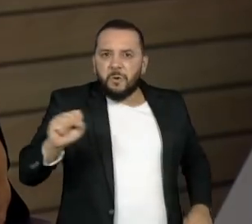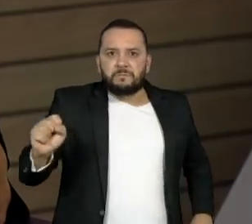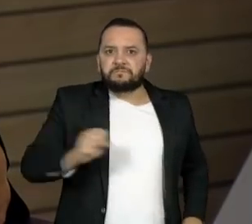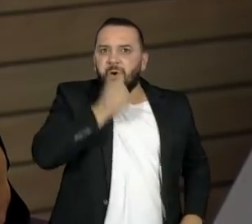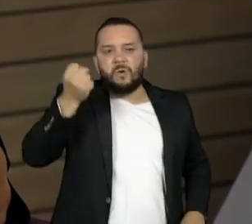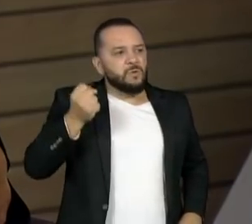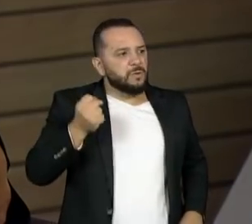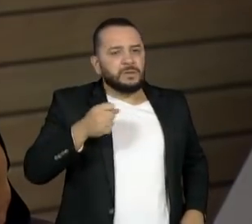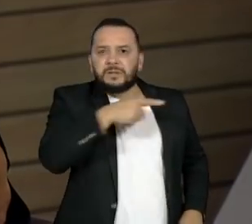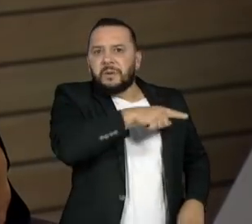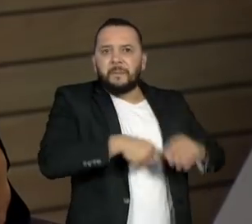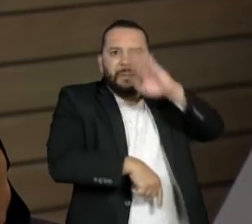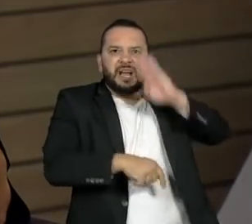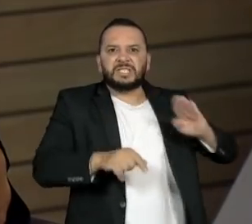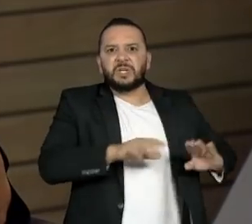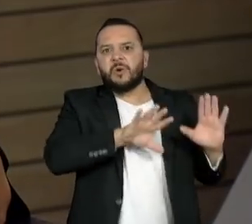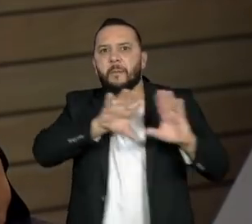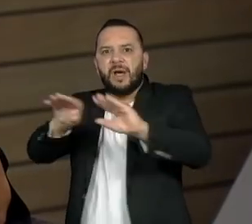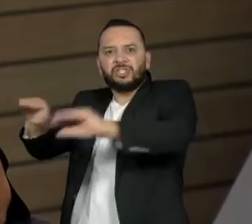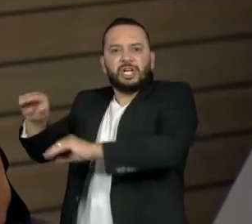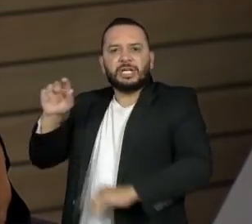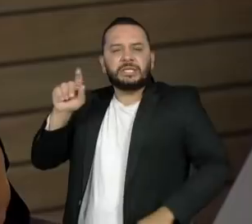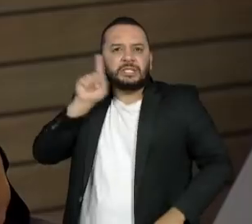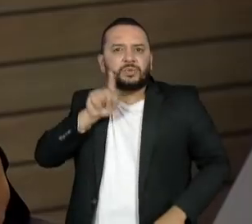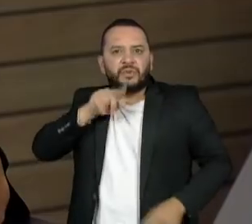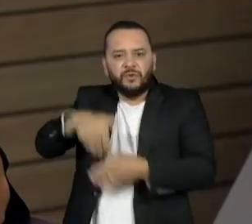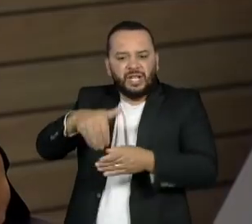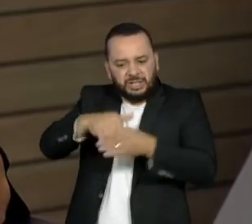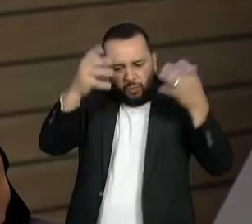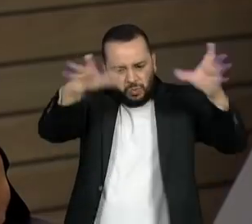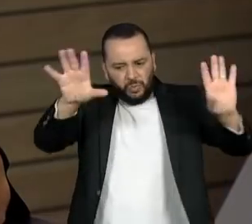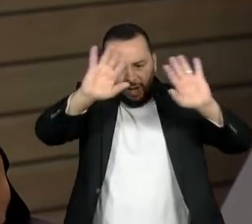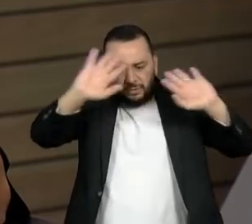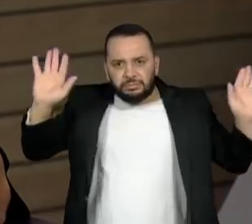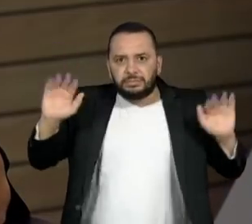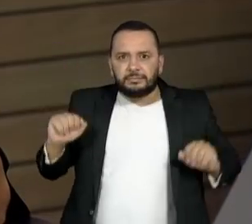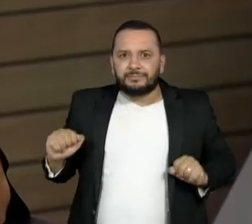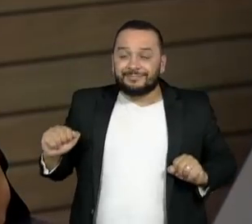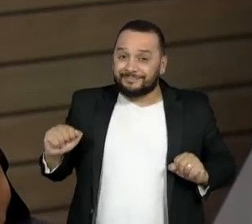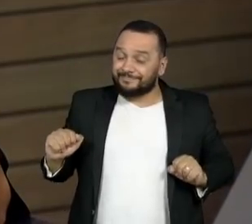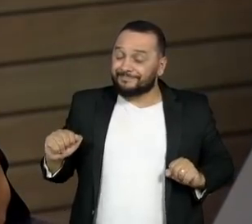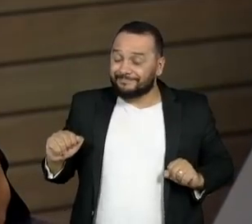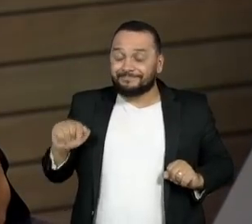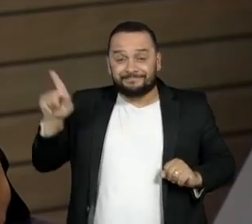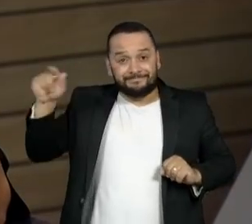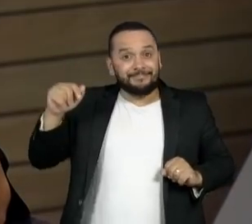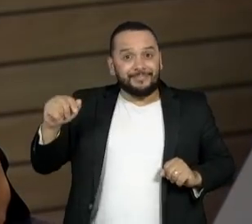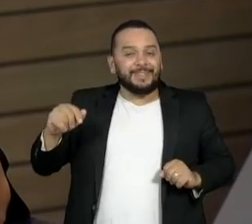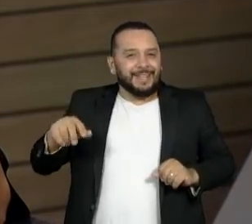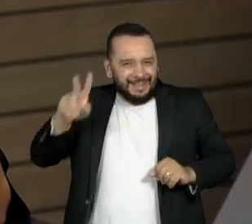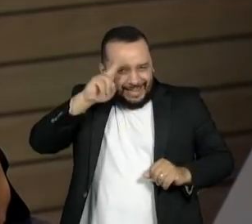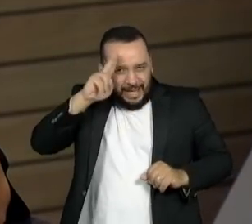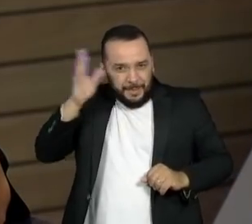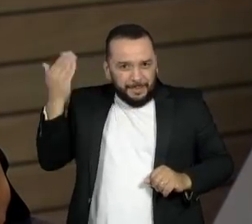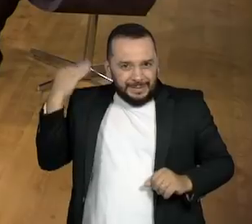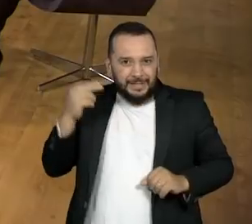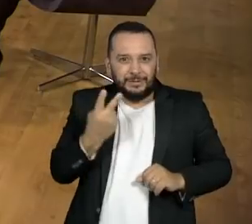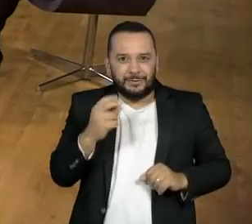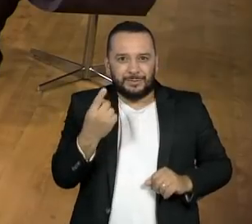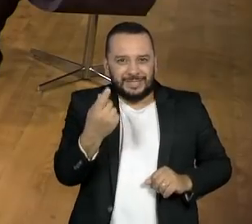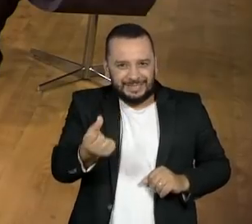queremos interferência na nossa eleição. Inclusive, os Estados Unidos é um país aí traumatizado da interferência russa na eleição de